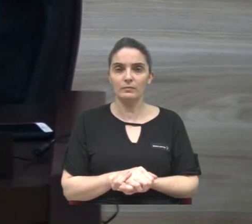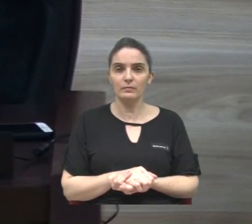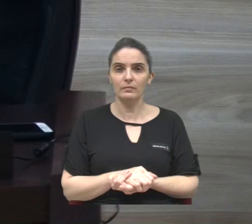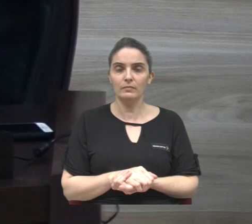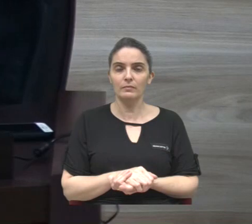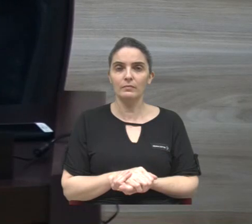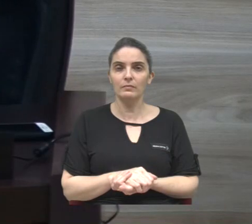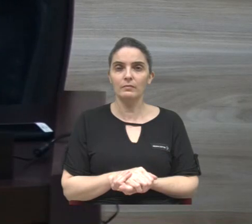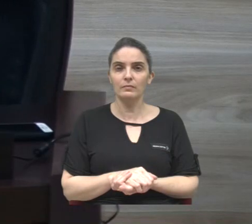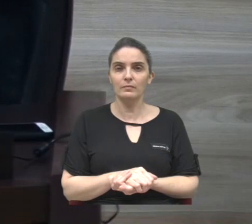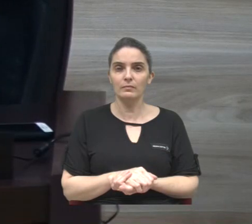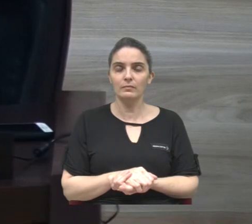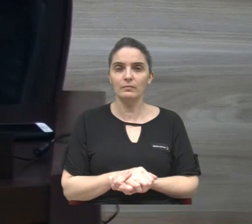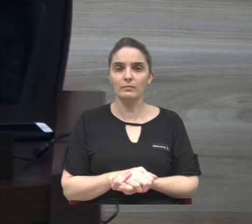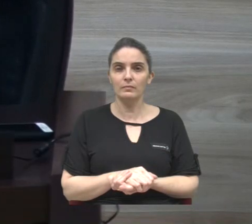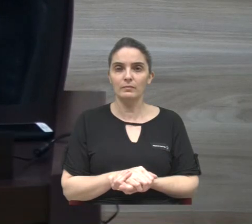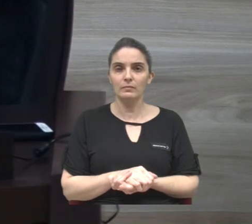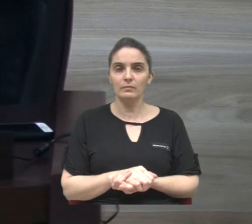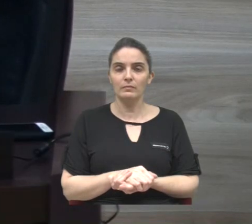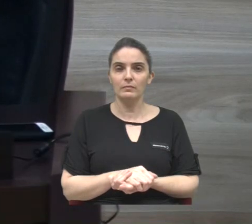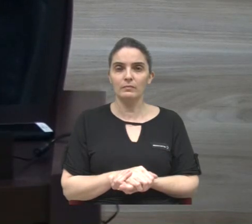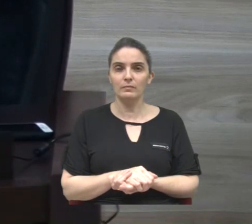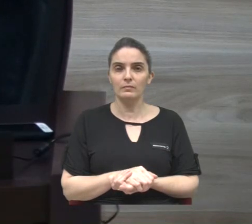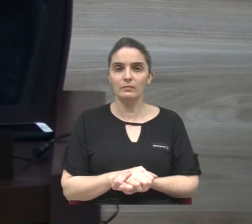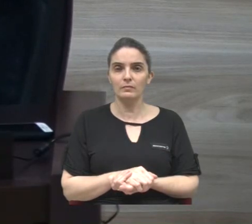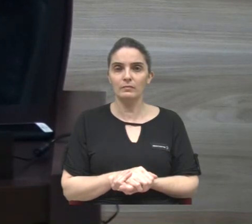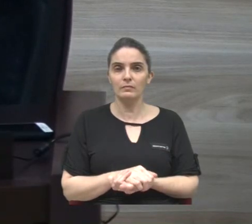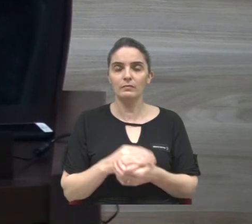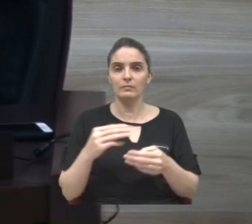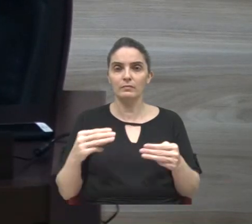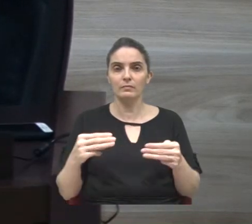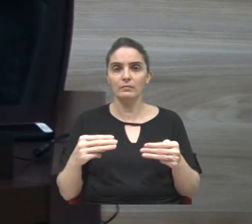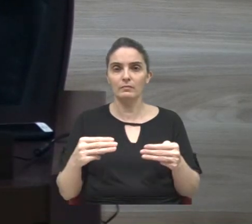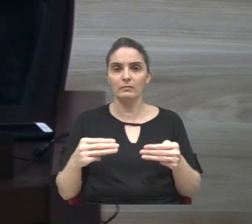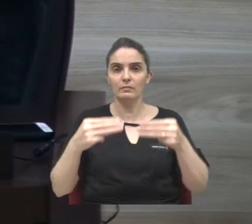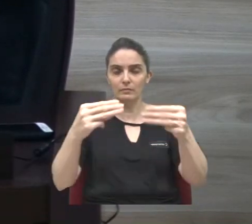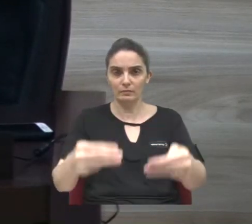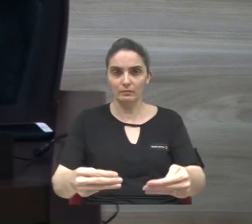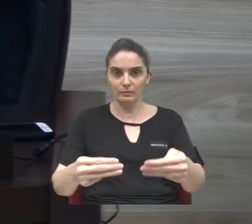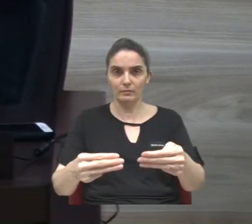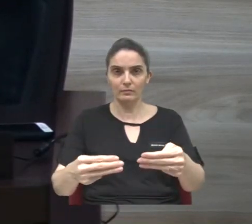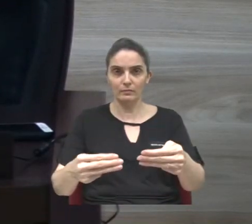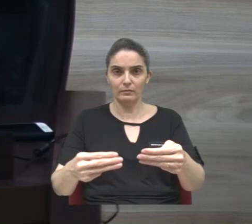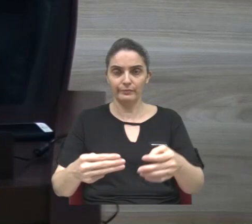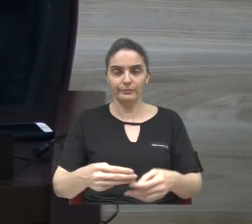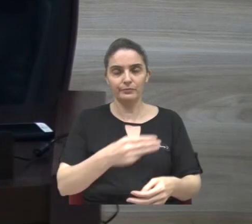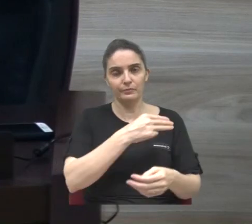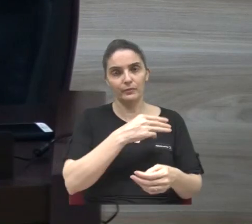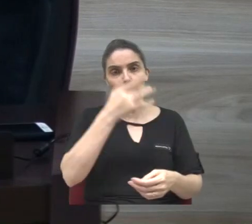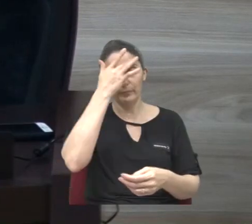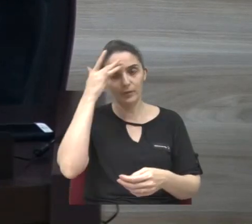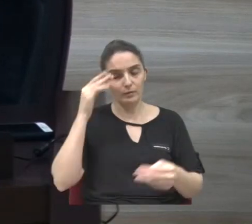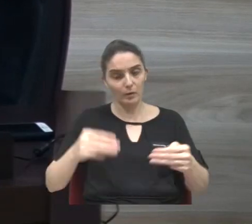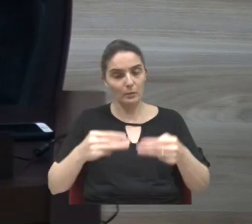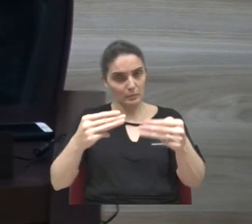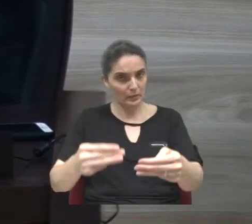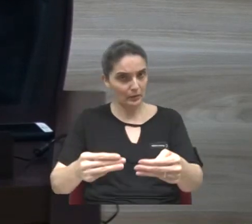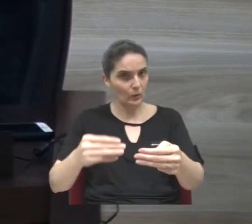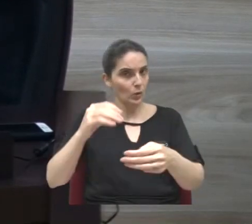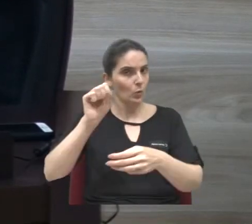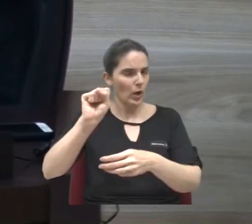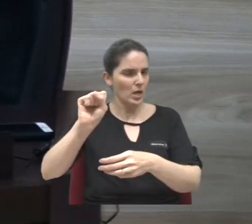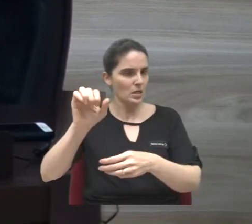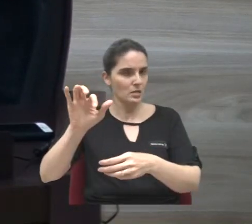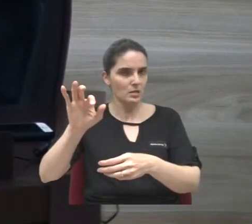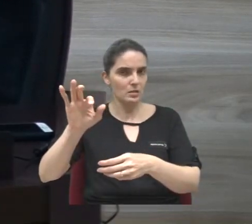O Ministério do STJ, o ministro do STJ, Napoleão Nunes Maia Filho, em